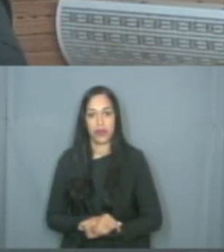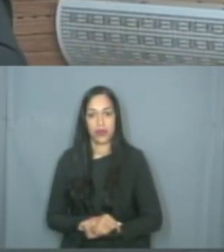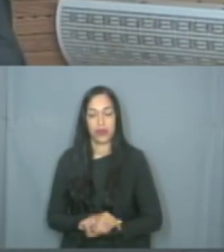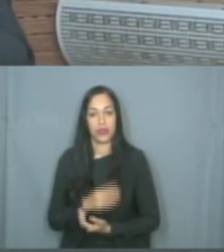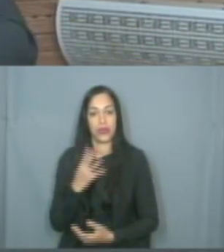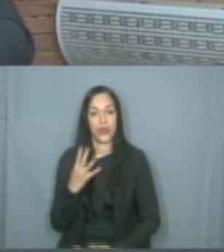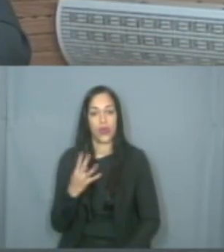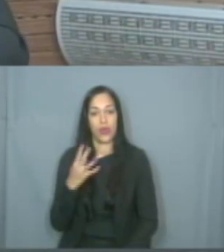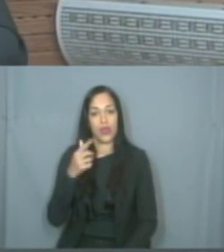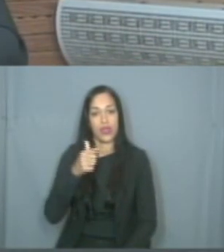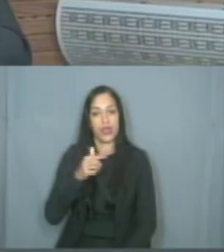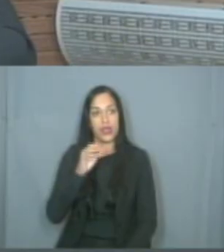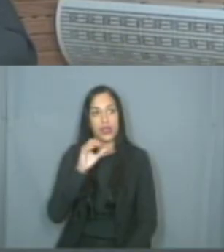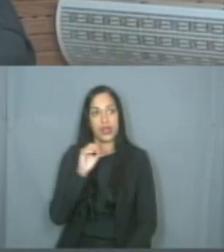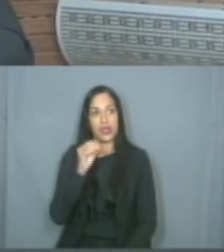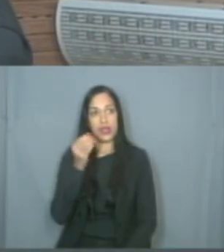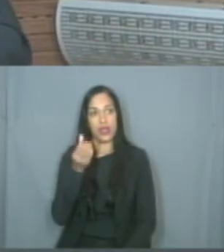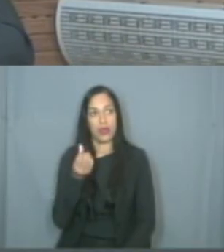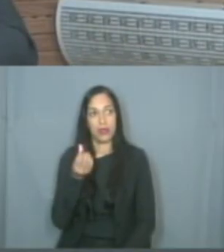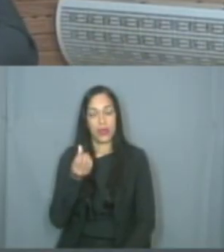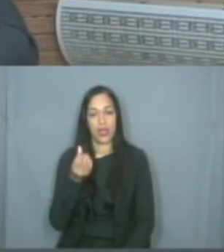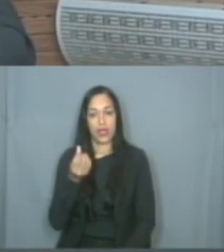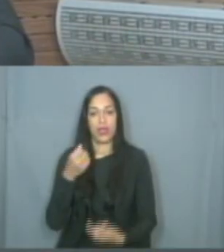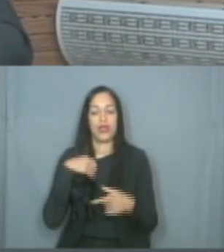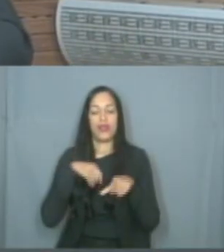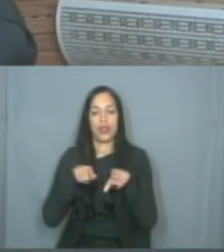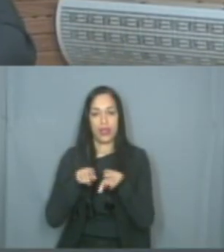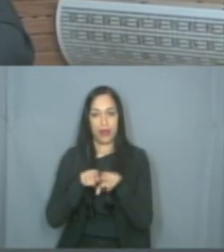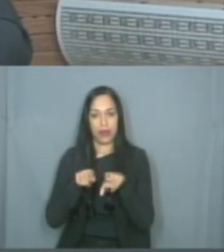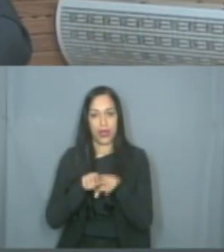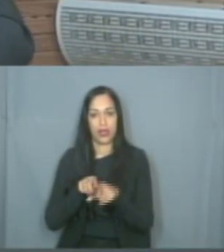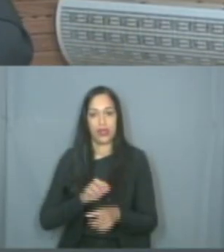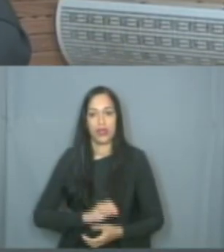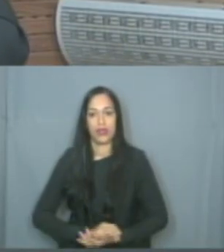o 4706, também é calçada legal.